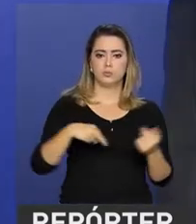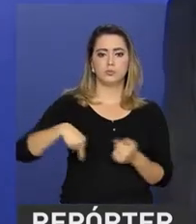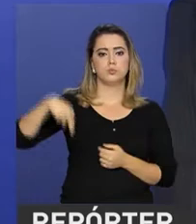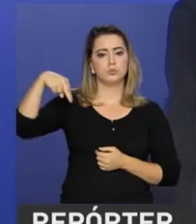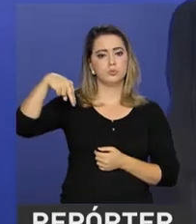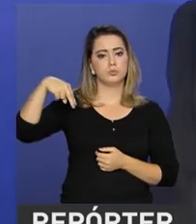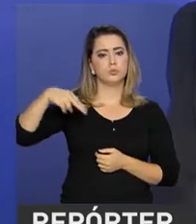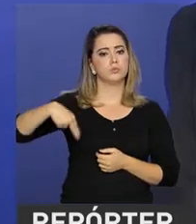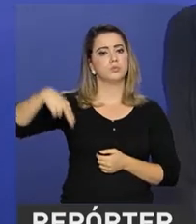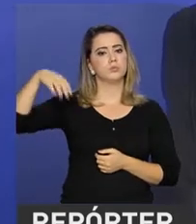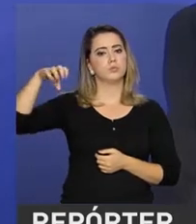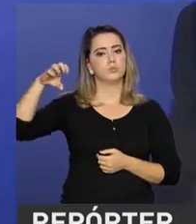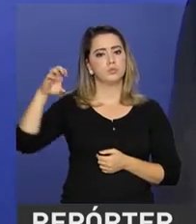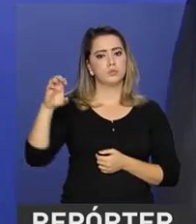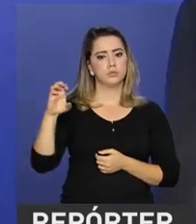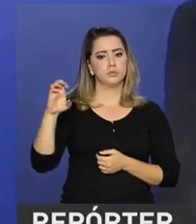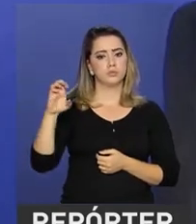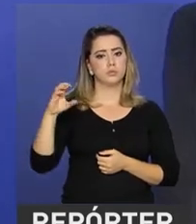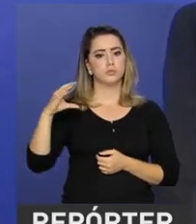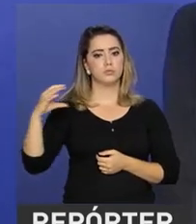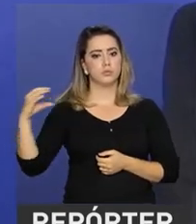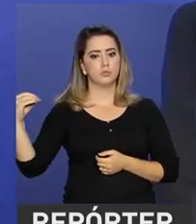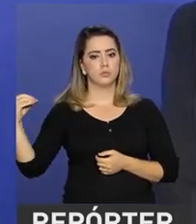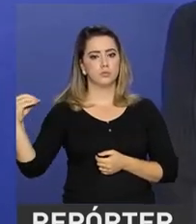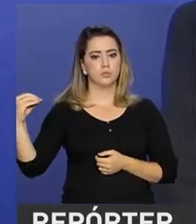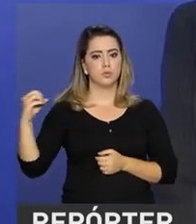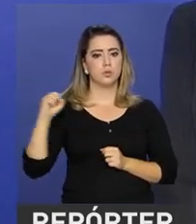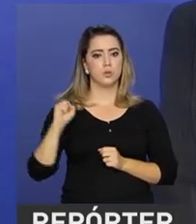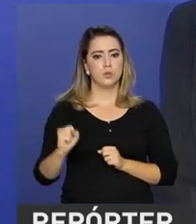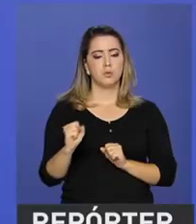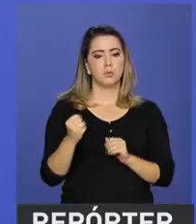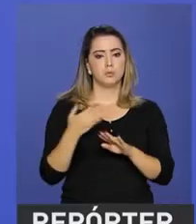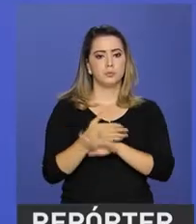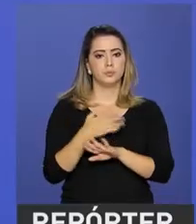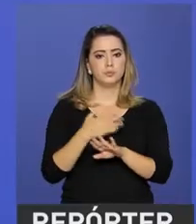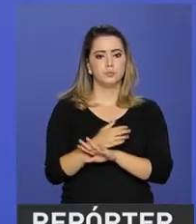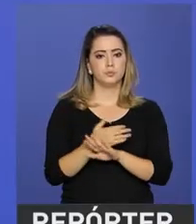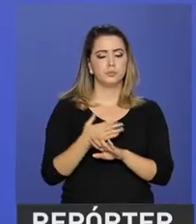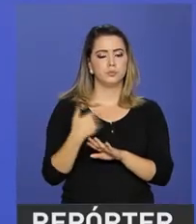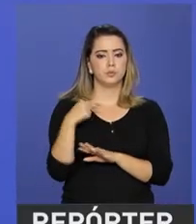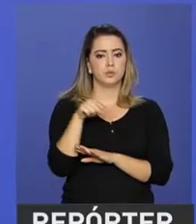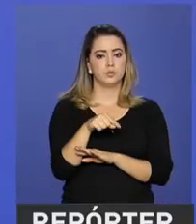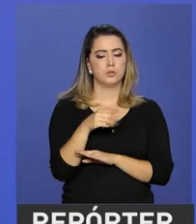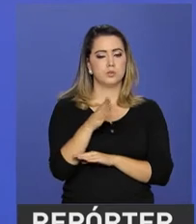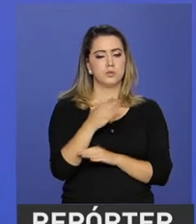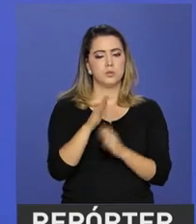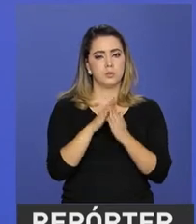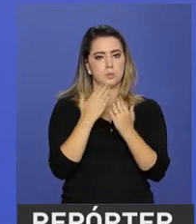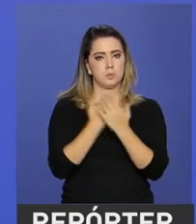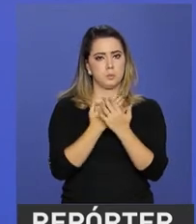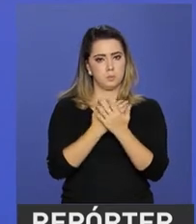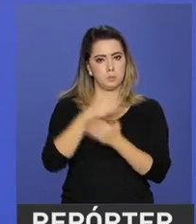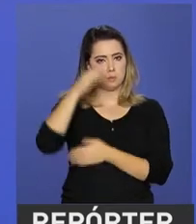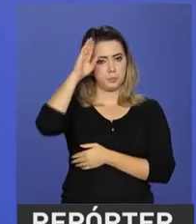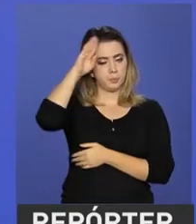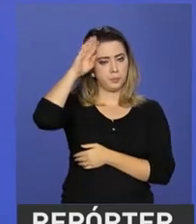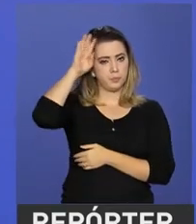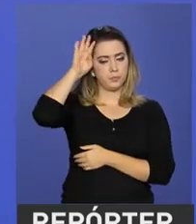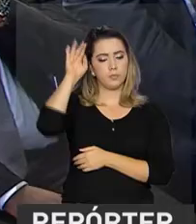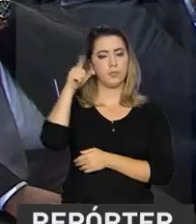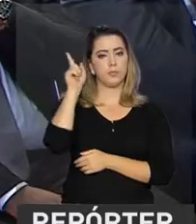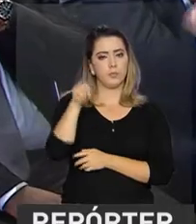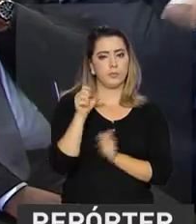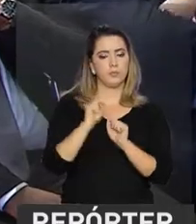do nordeste do centro oeste possam acessar o ensino superior em condições absolutamente